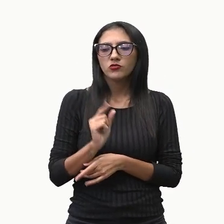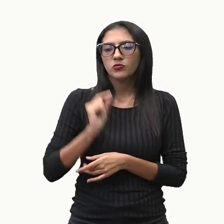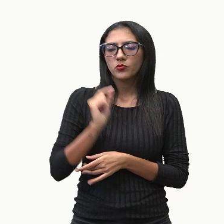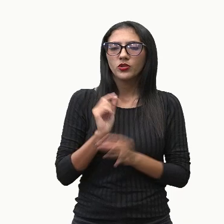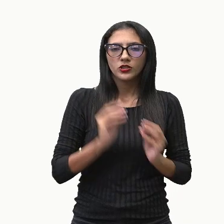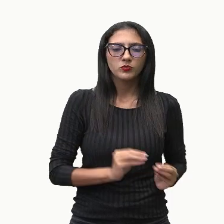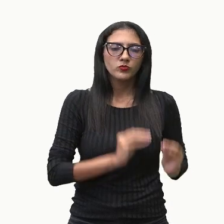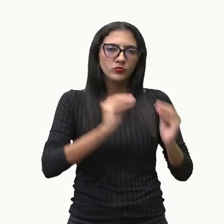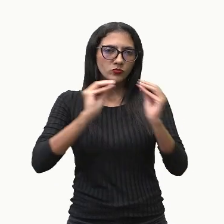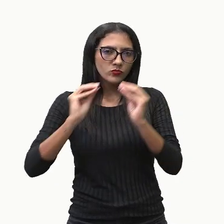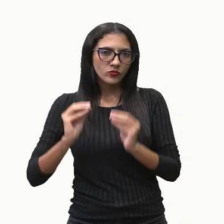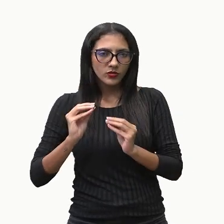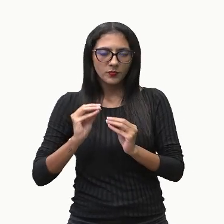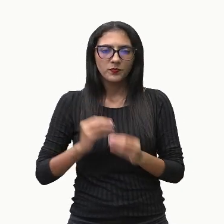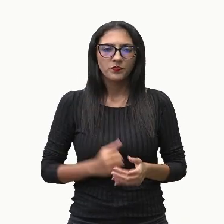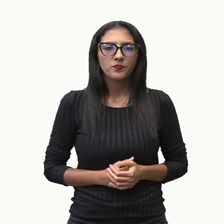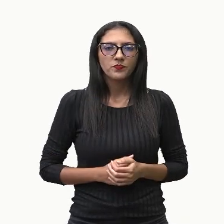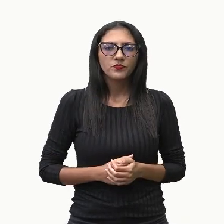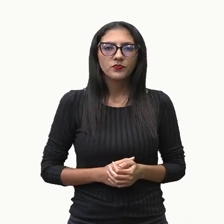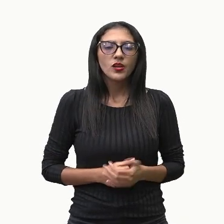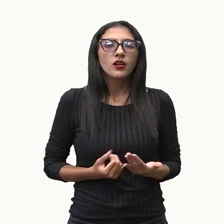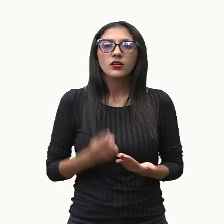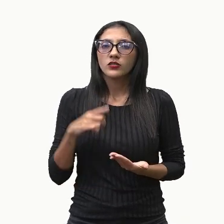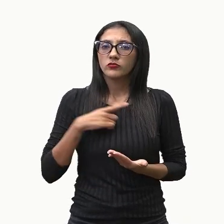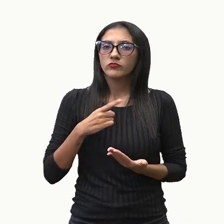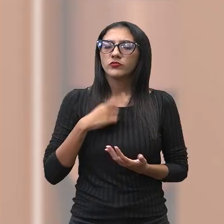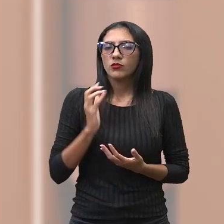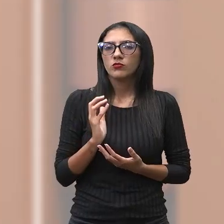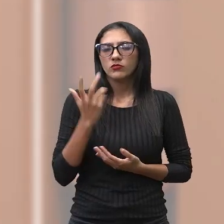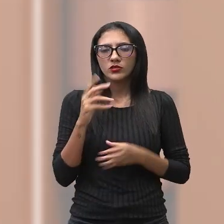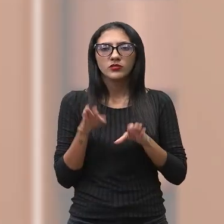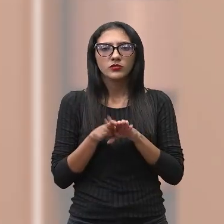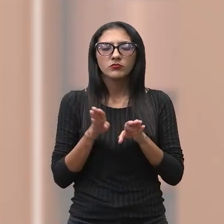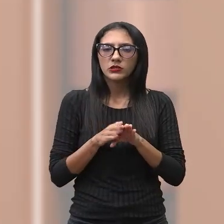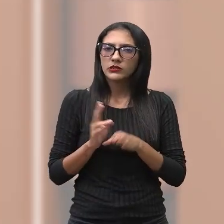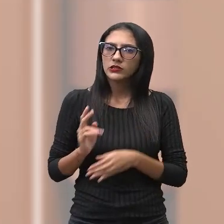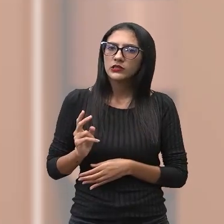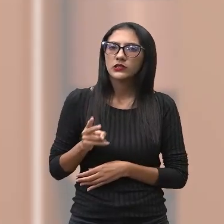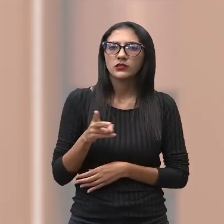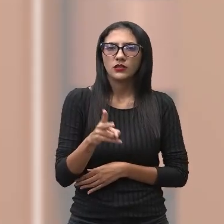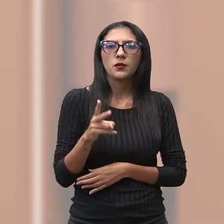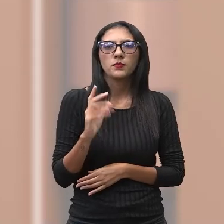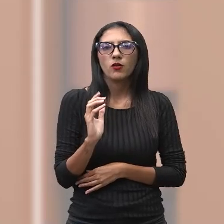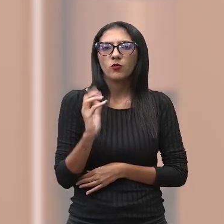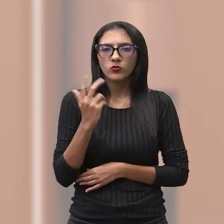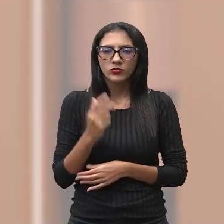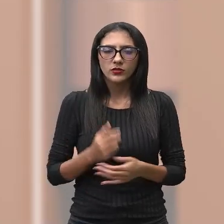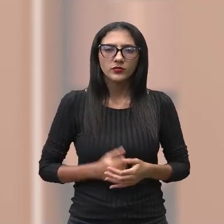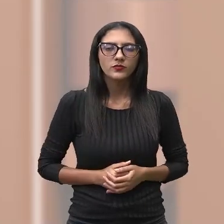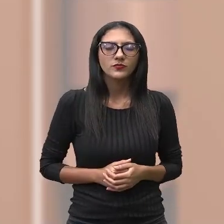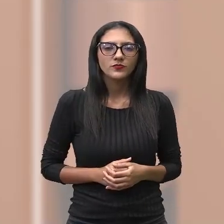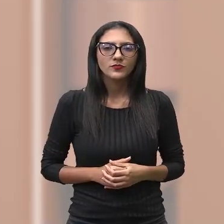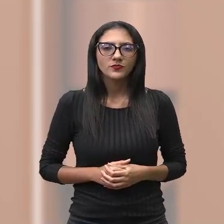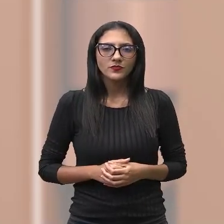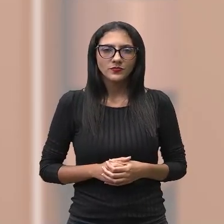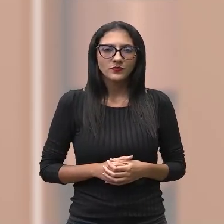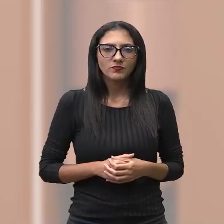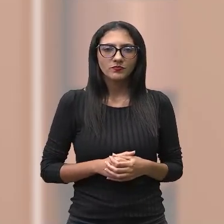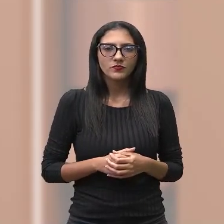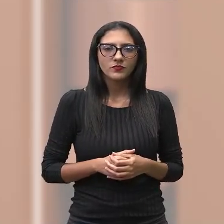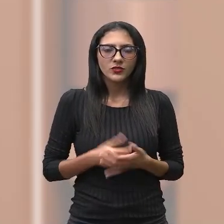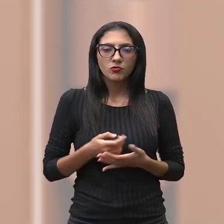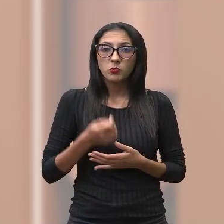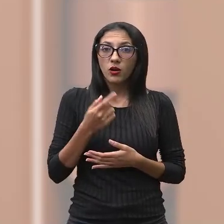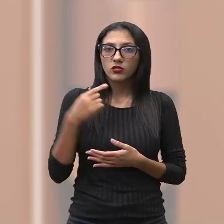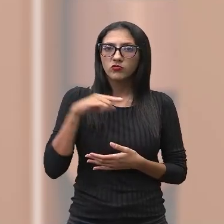isso acontece com muita frequência e isso está acontecendo, gente, muito próximo da gente, tá? Logo a gente vai começar